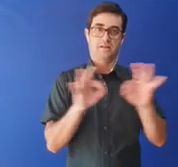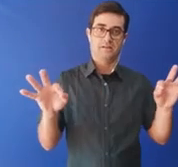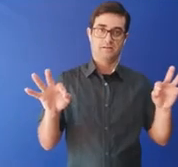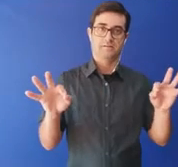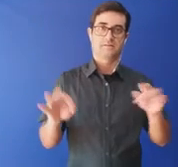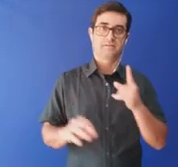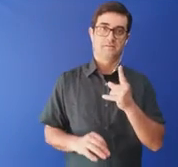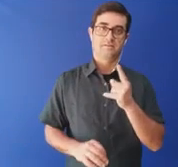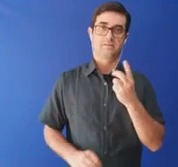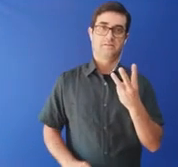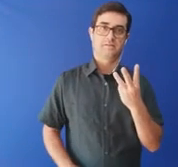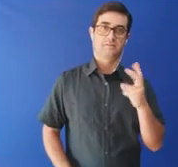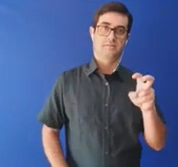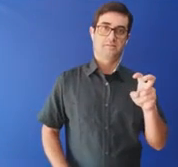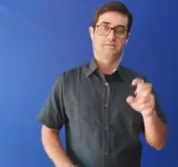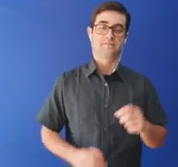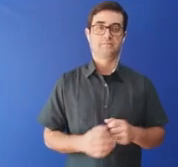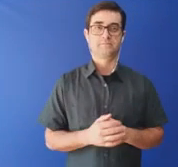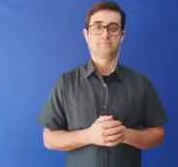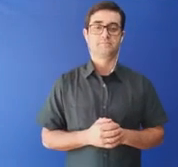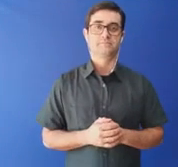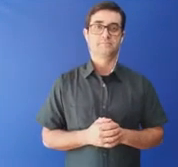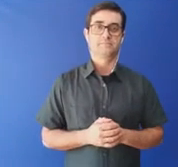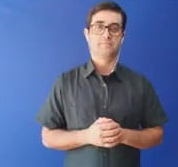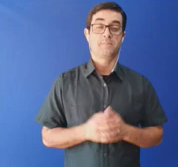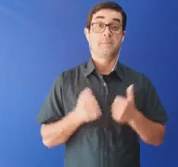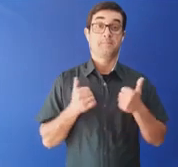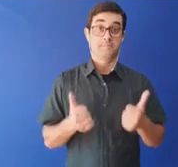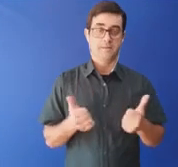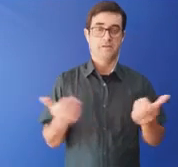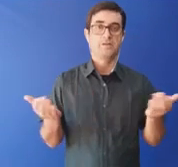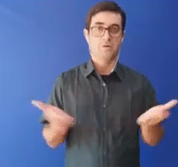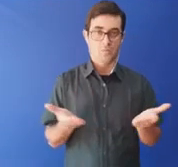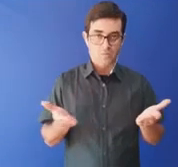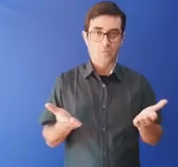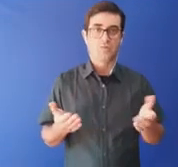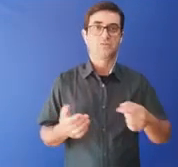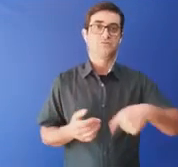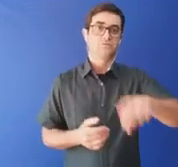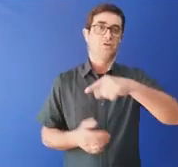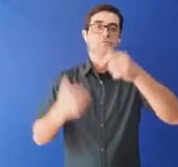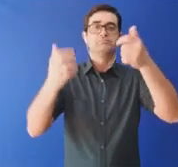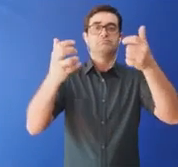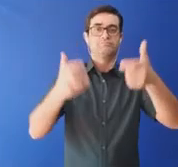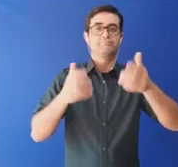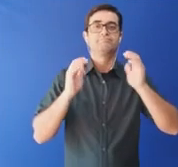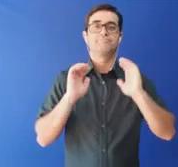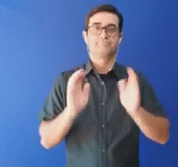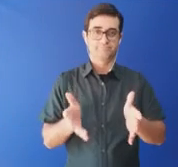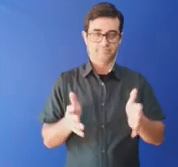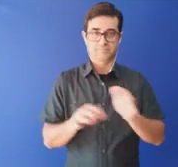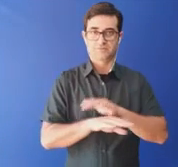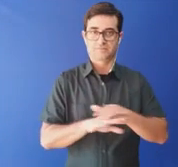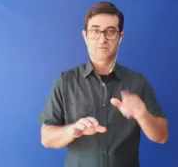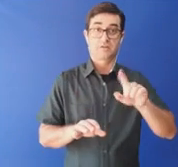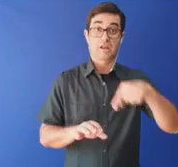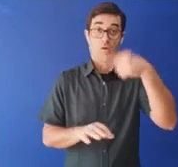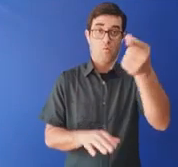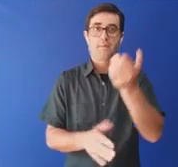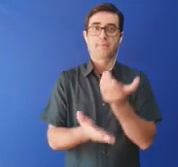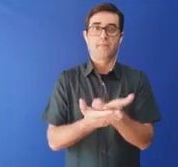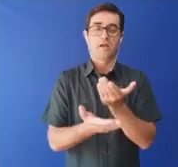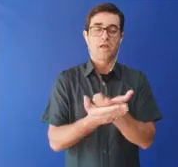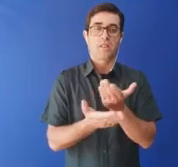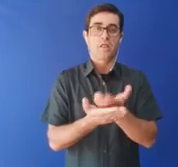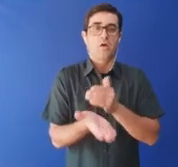HCl. Tranquilo? Bom, pessoal, era isso que a gente tinha para ver hoje. Na